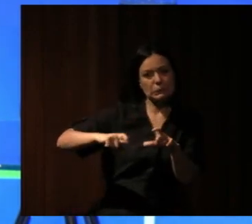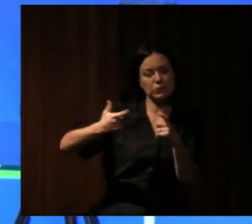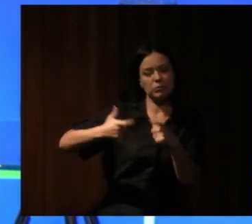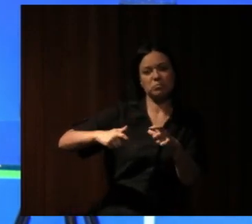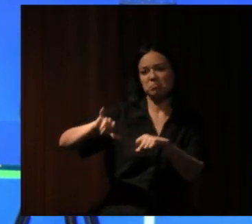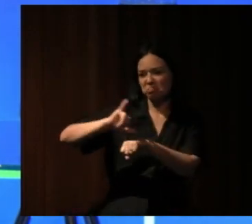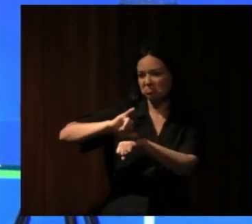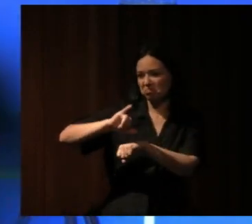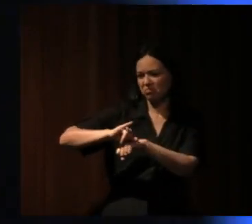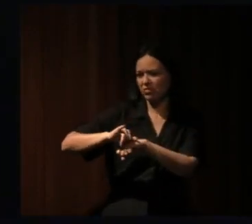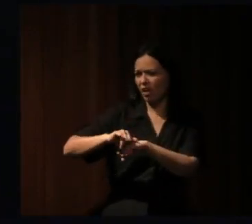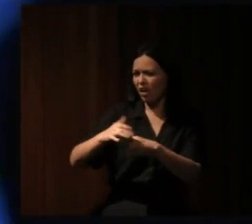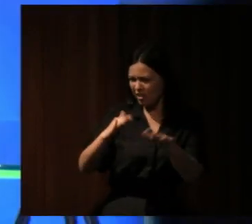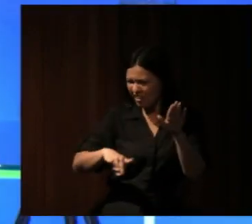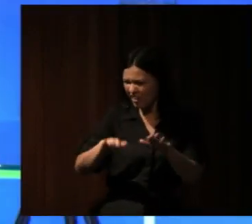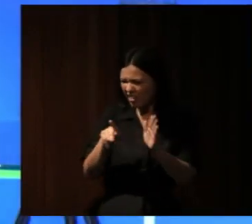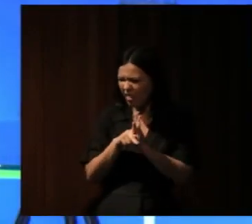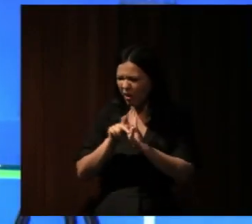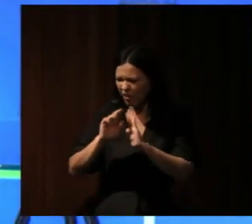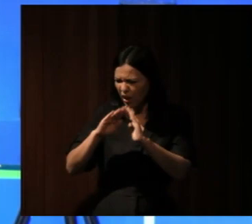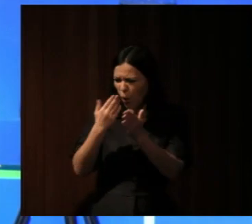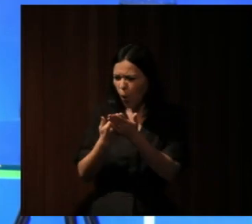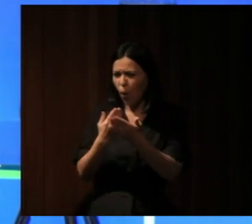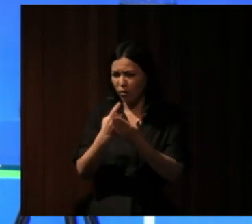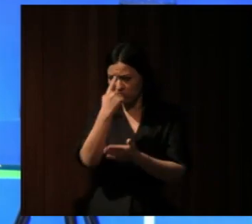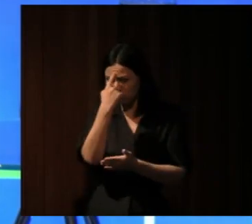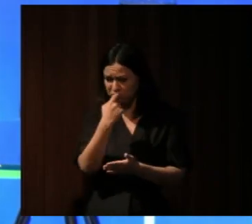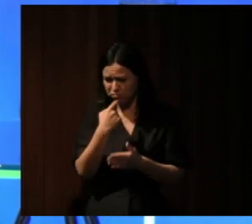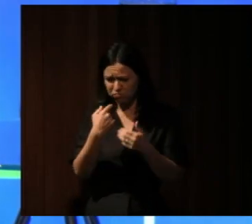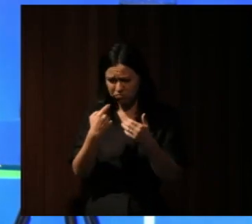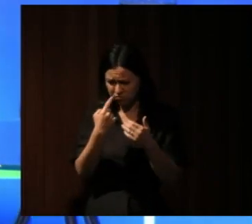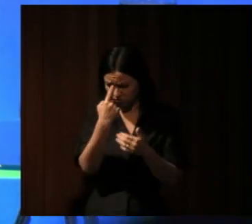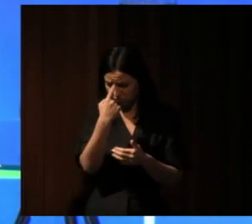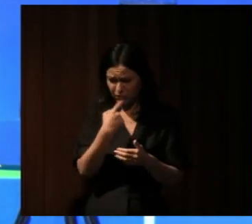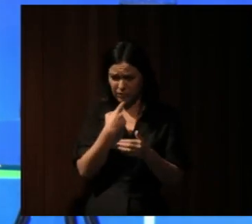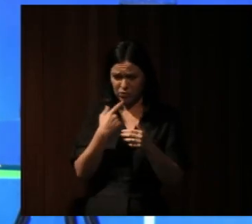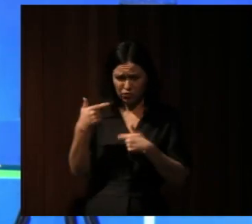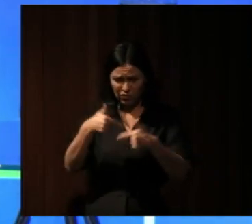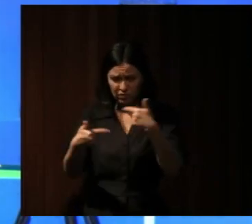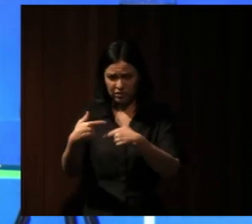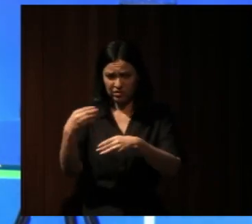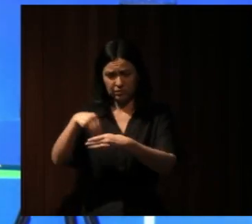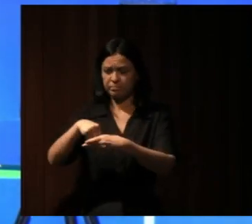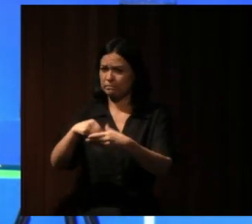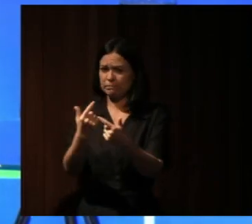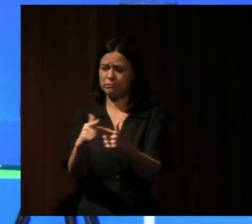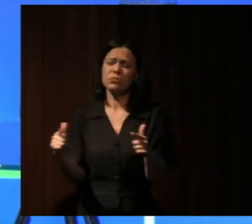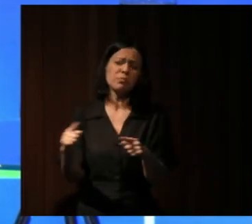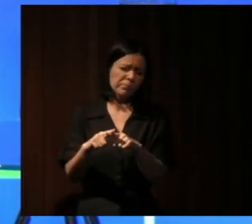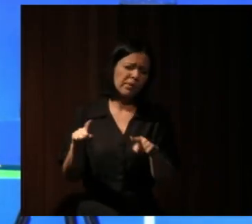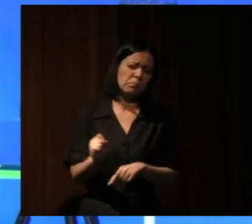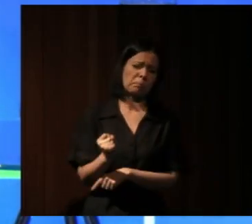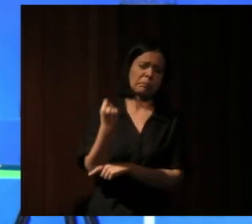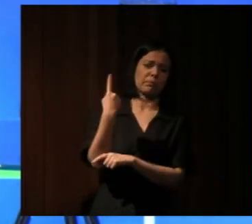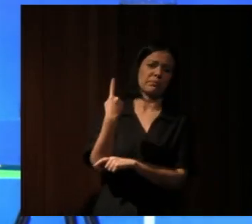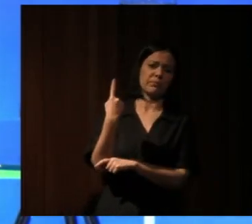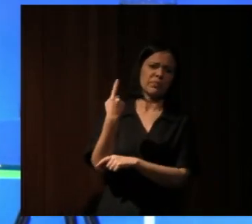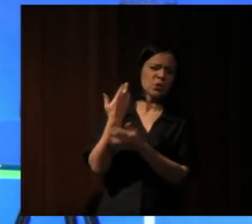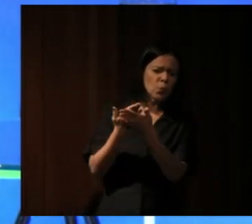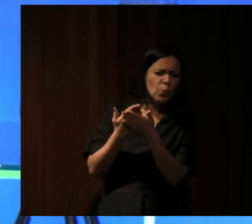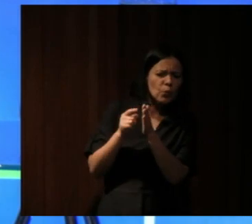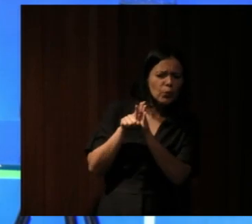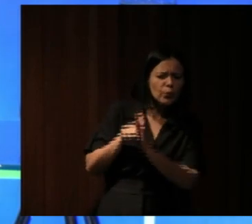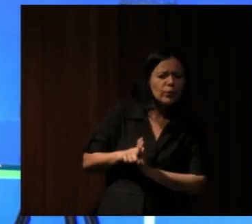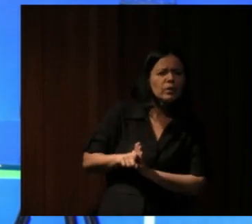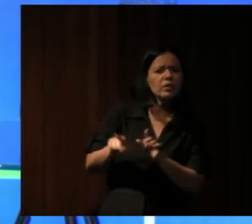não tem perfil a escola então a gente já vinha desse desse debate por causa do que tinha acontecido veio a erac cruz e